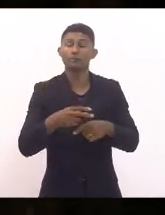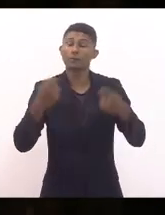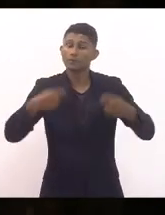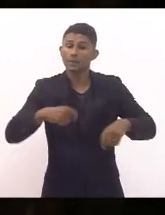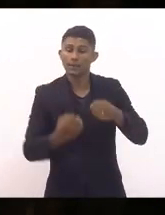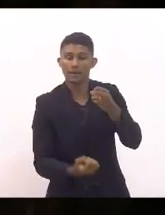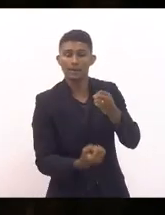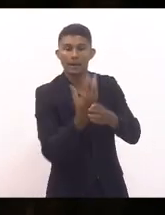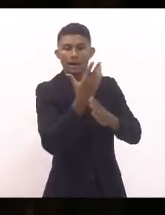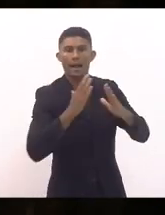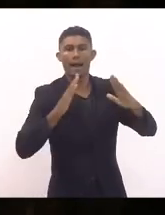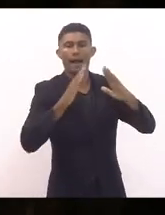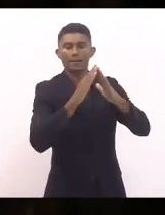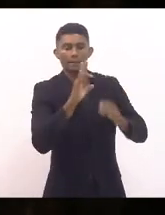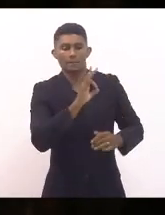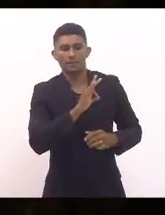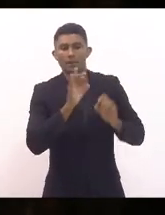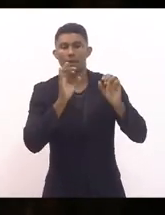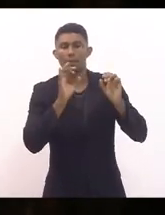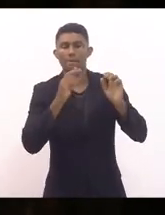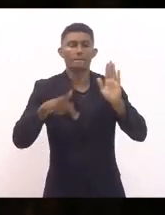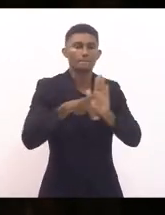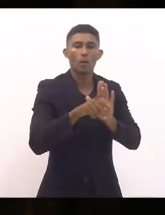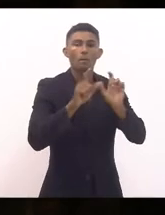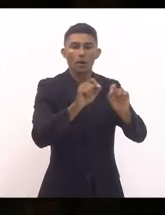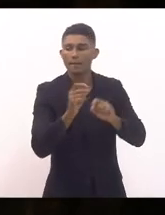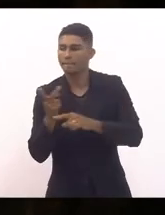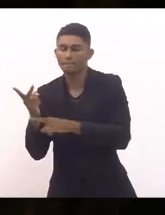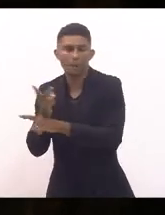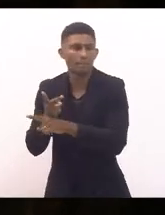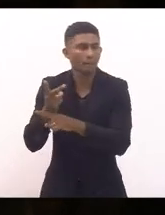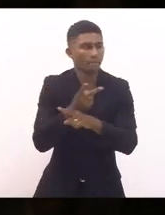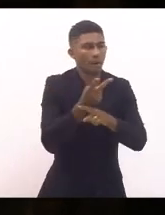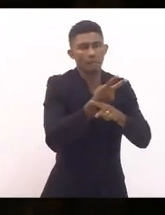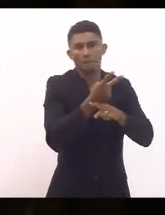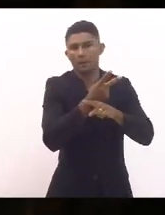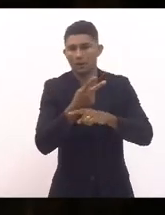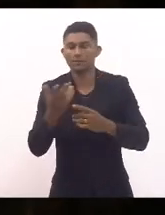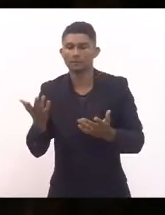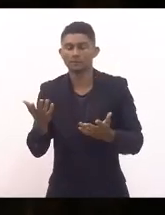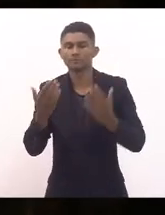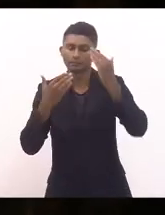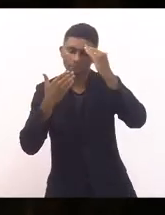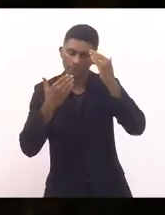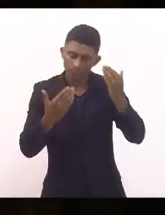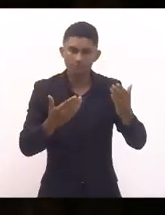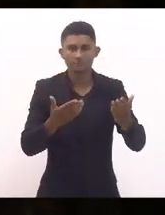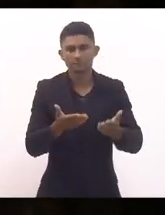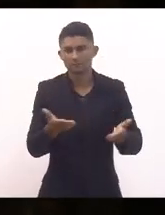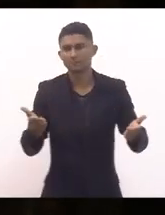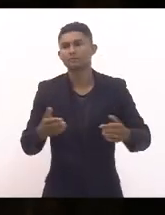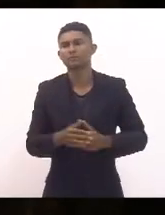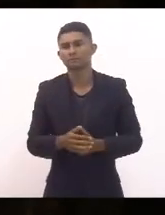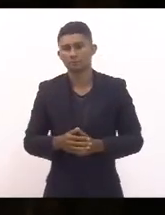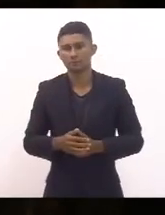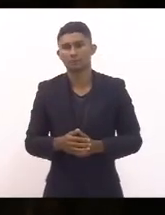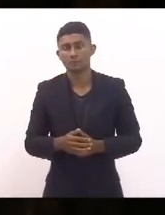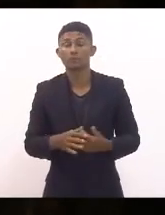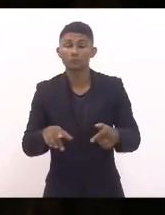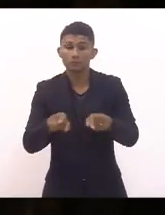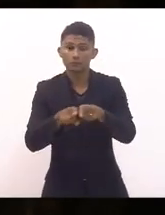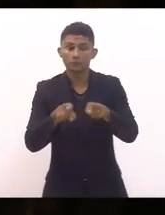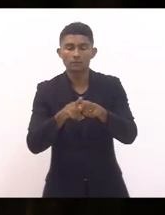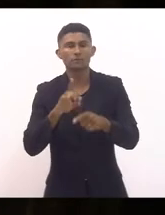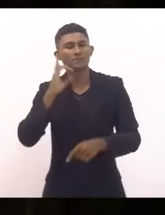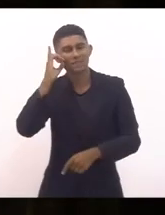de Paradeiros da Baixada Fluminense. Então, agradecer aqui a todos, agradecer mais uma vez àqueles parlamentares